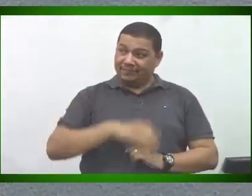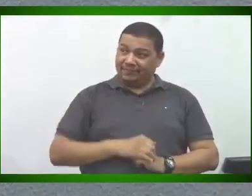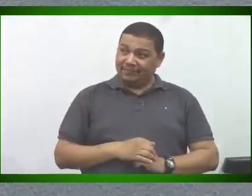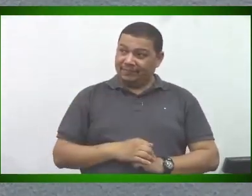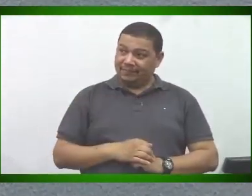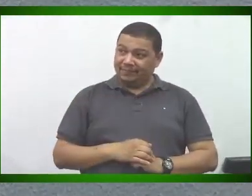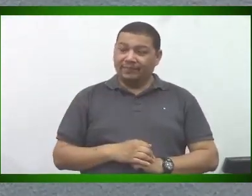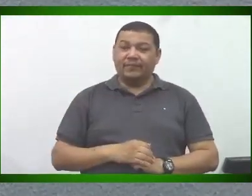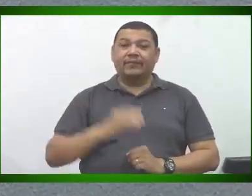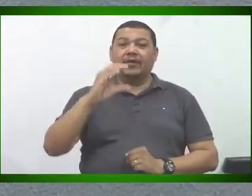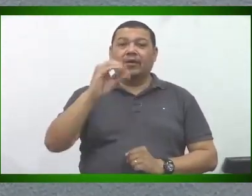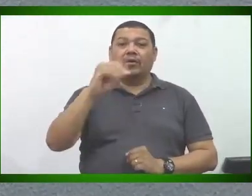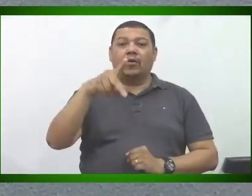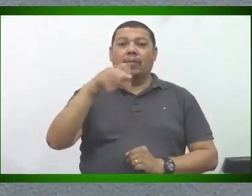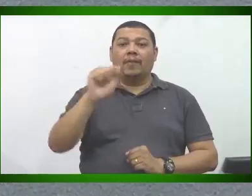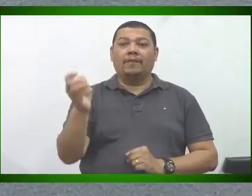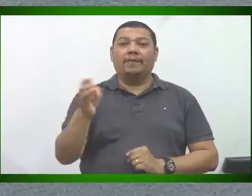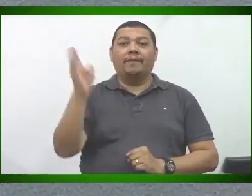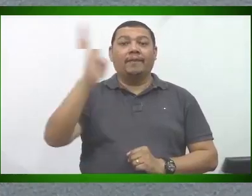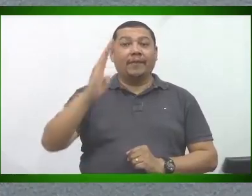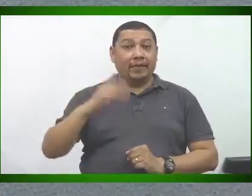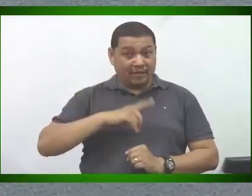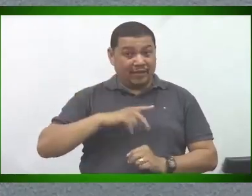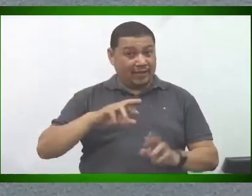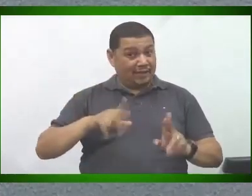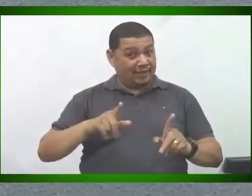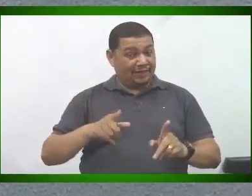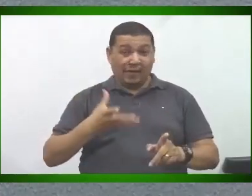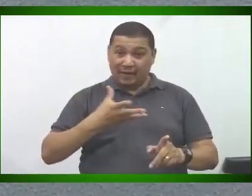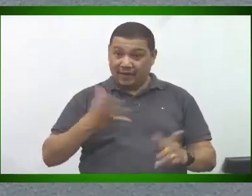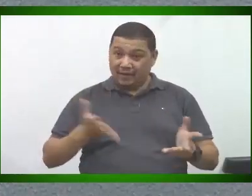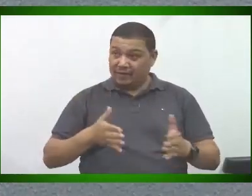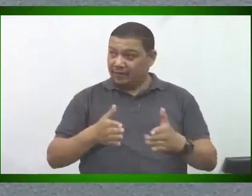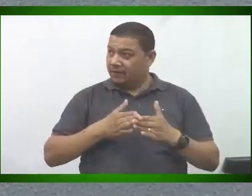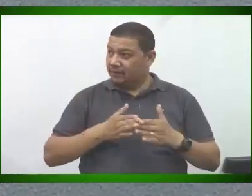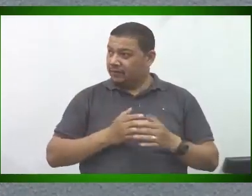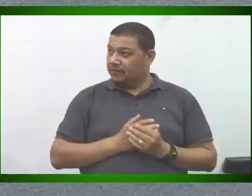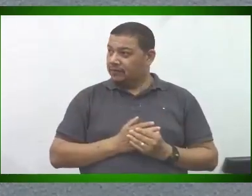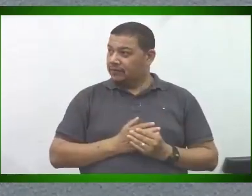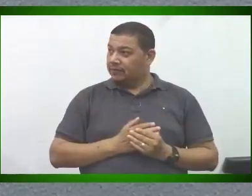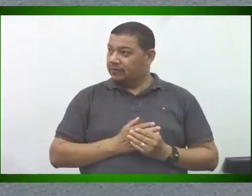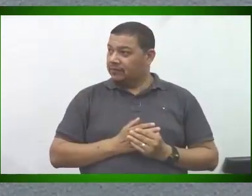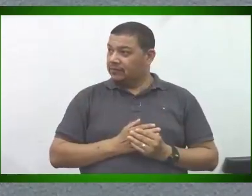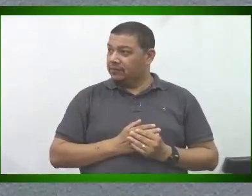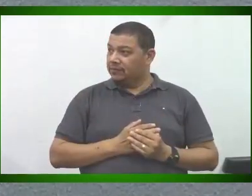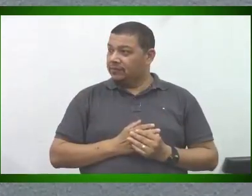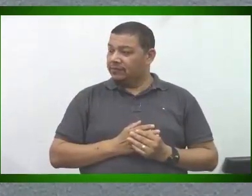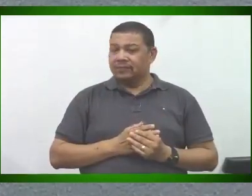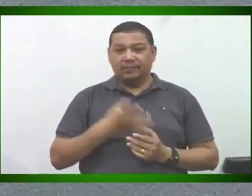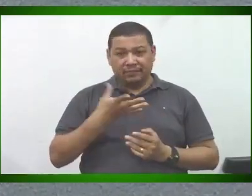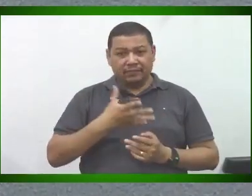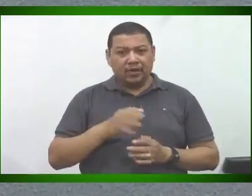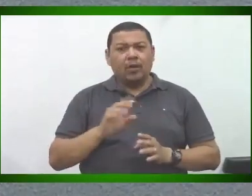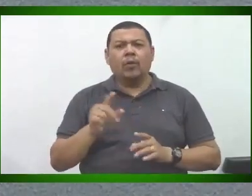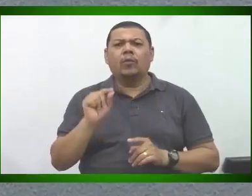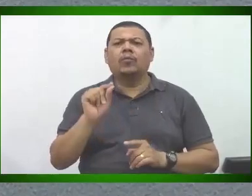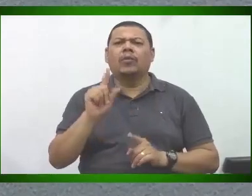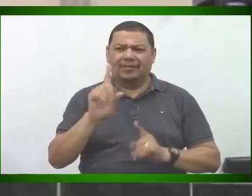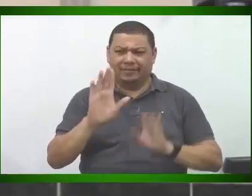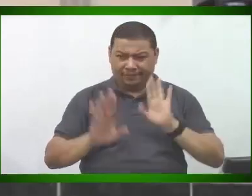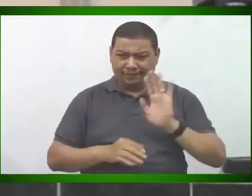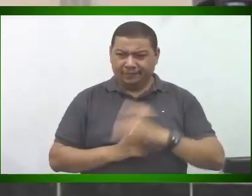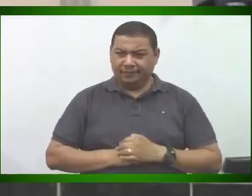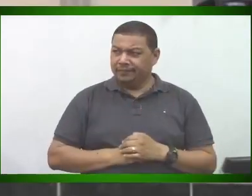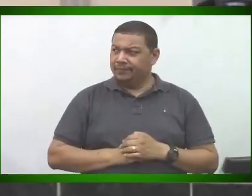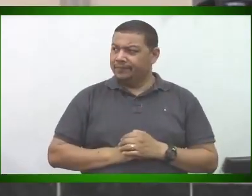da Copa do Brasil. E eu quero aqui fazer um pedido... Vereador Gilvan, só para poder contribuir com Vossa Excelência,